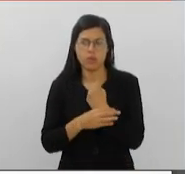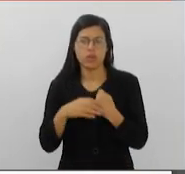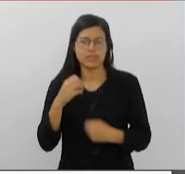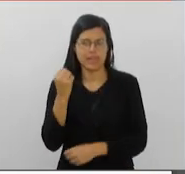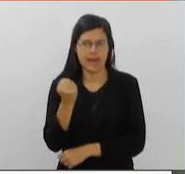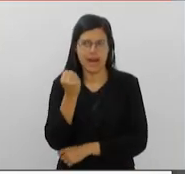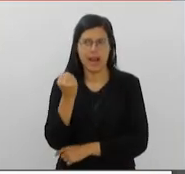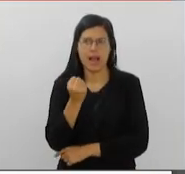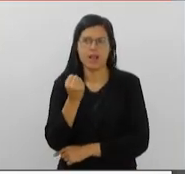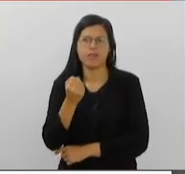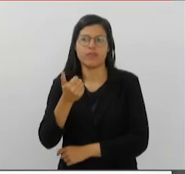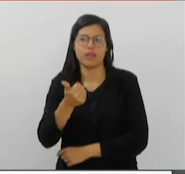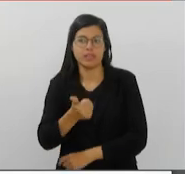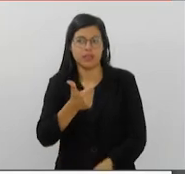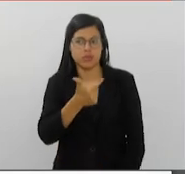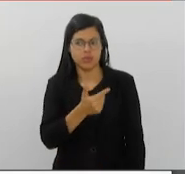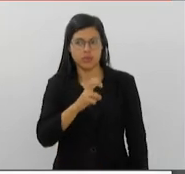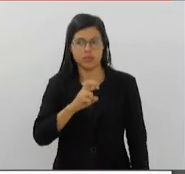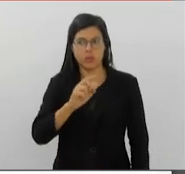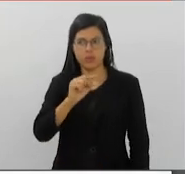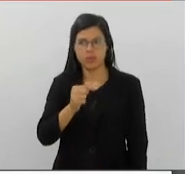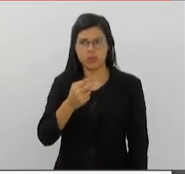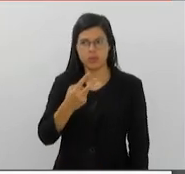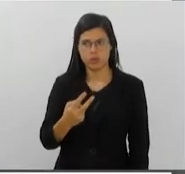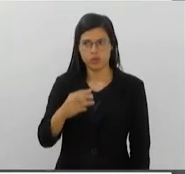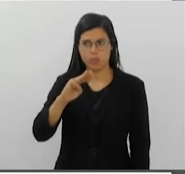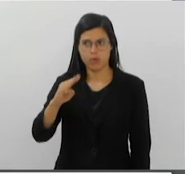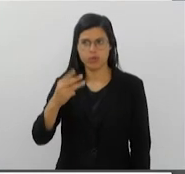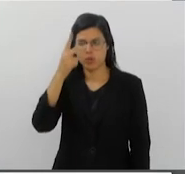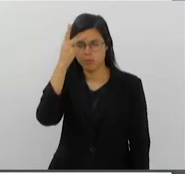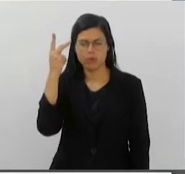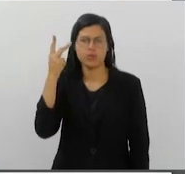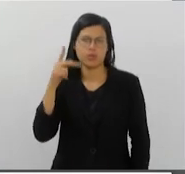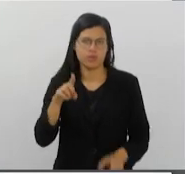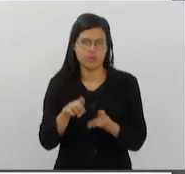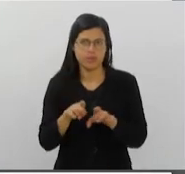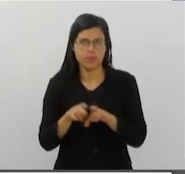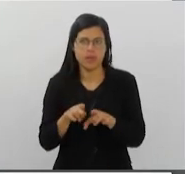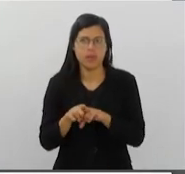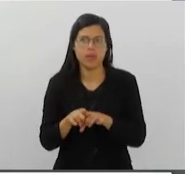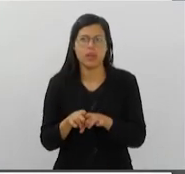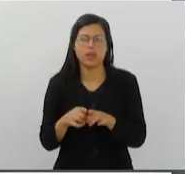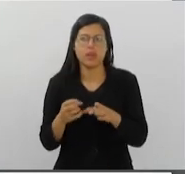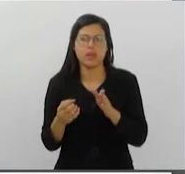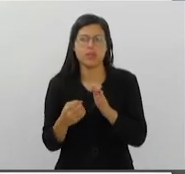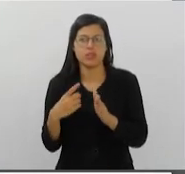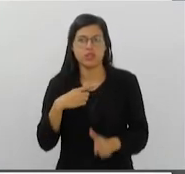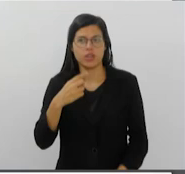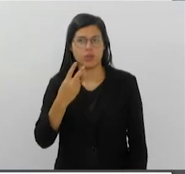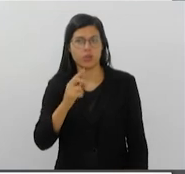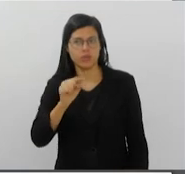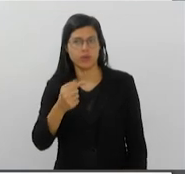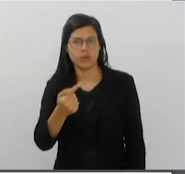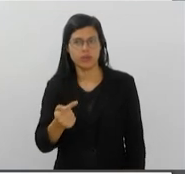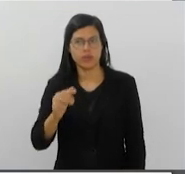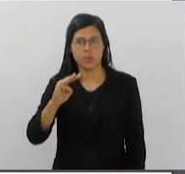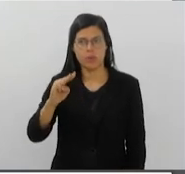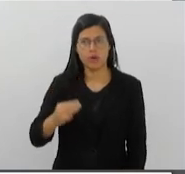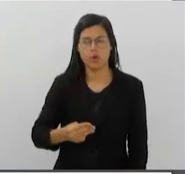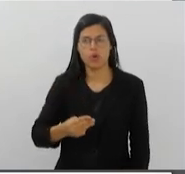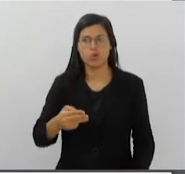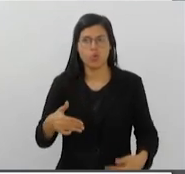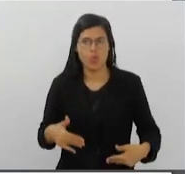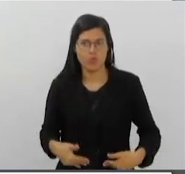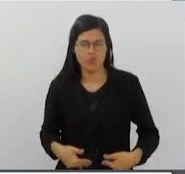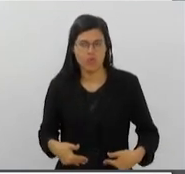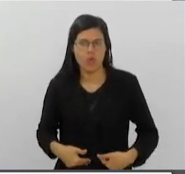Então, quando o Betinho cria a Ação da Cidadania, nós tínhamos 32 milhões de pessoas em situação de insegurança alimentar grave,